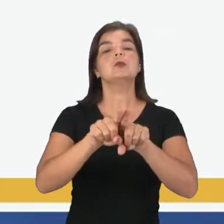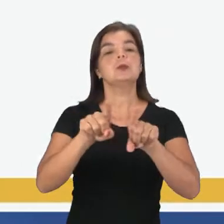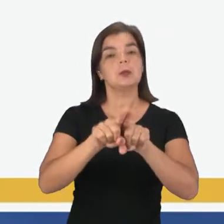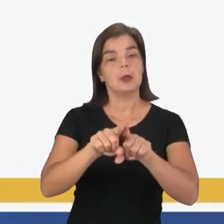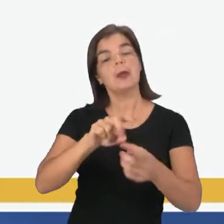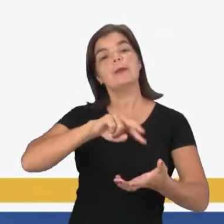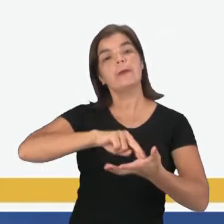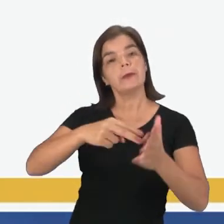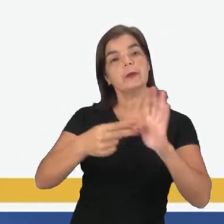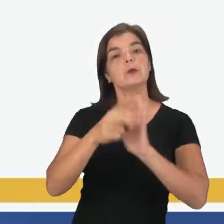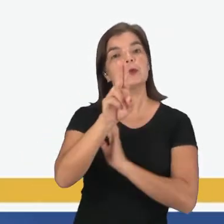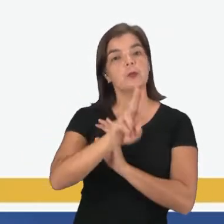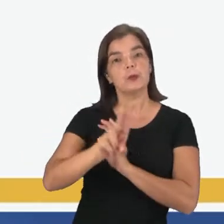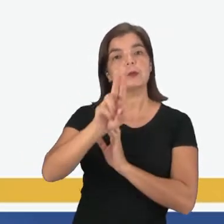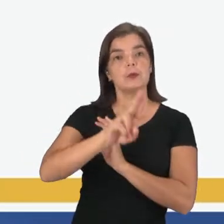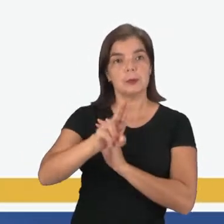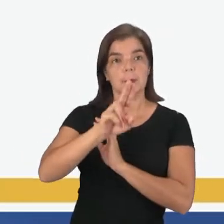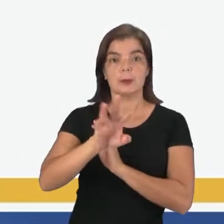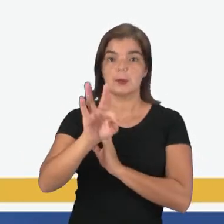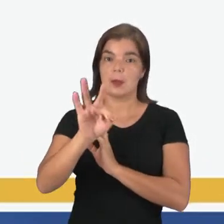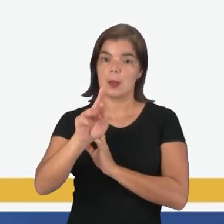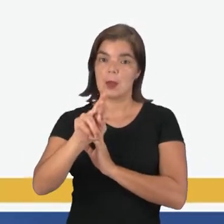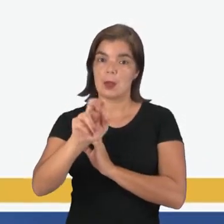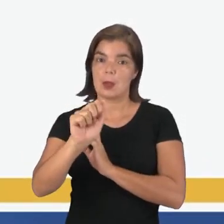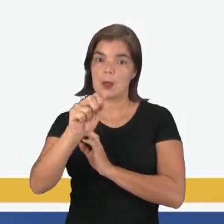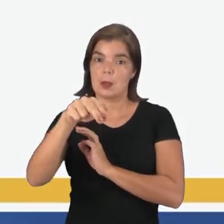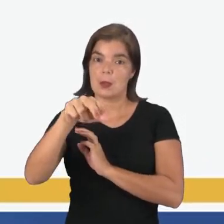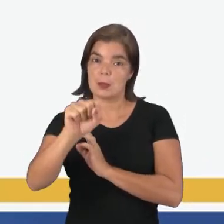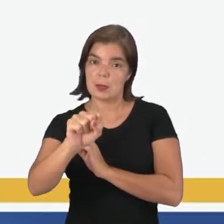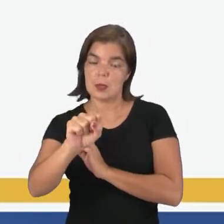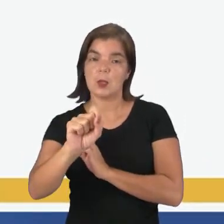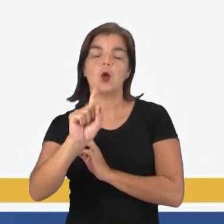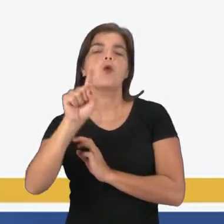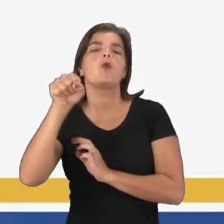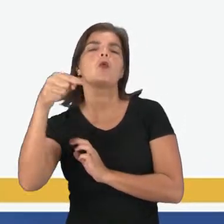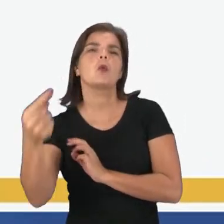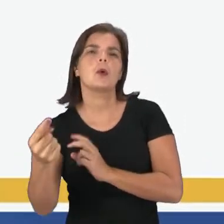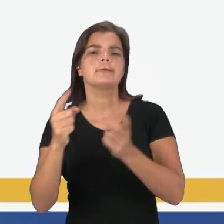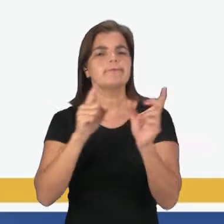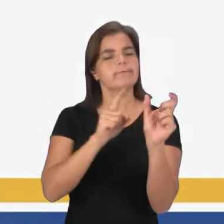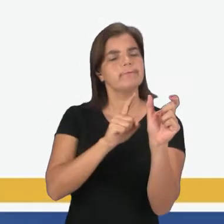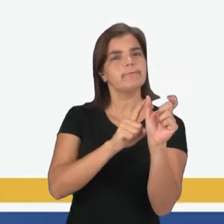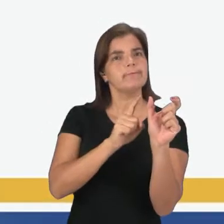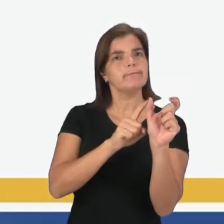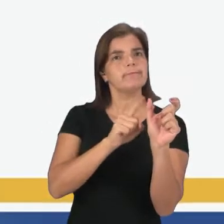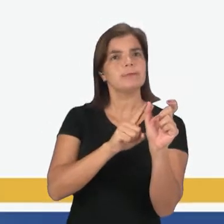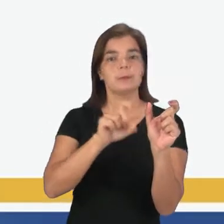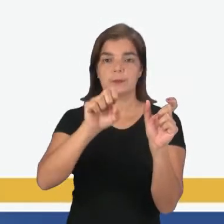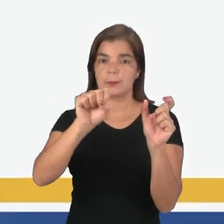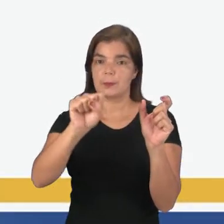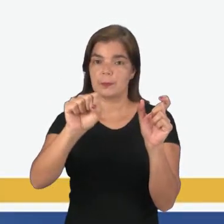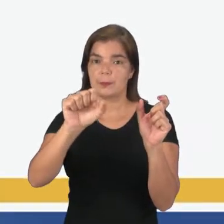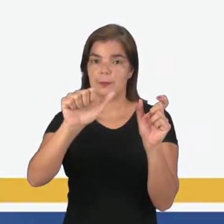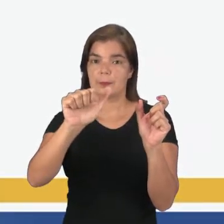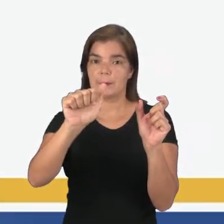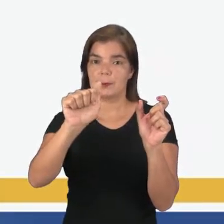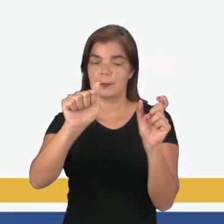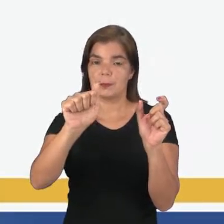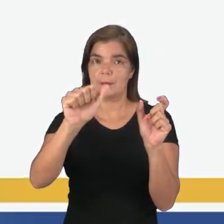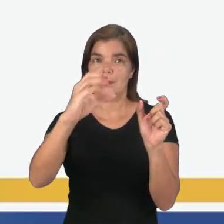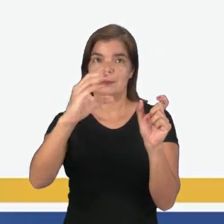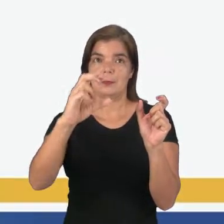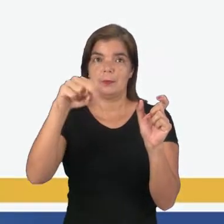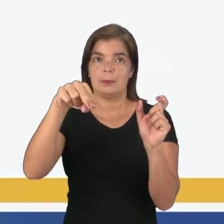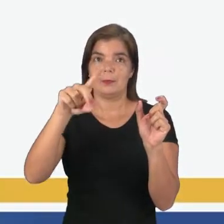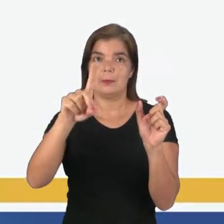palavra transporte está sendo usado na palavra transcendente. E qual é a outra parte da palavra transcendente?